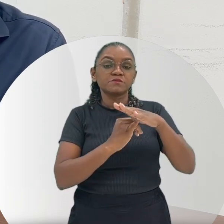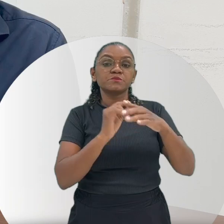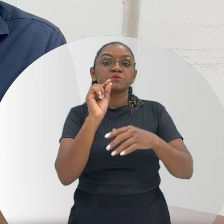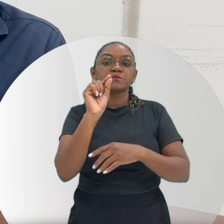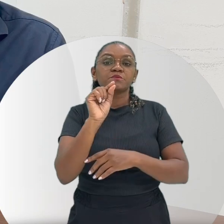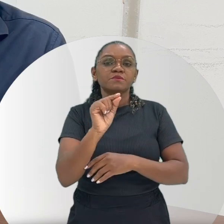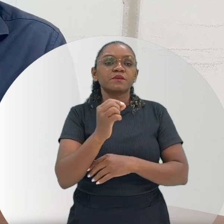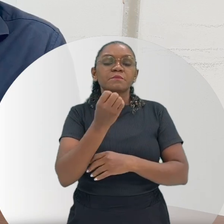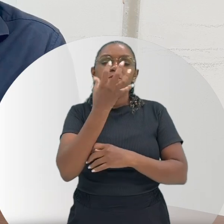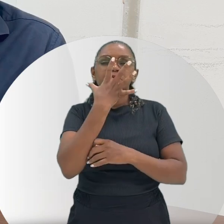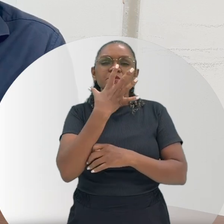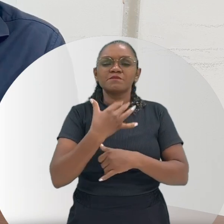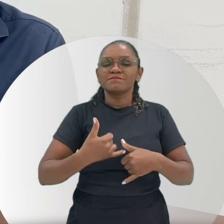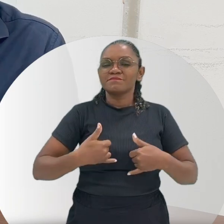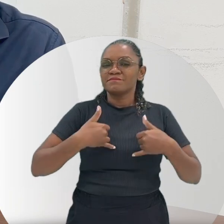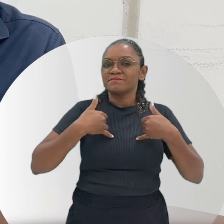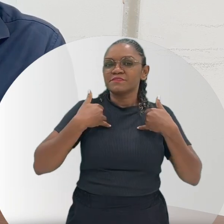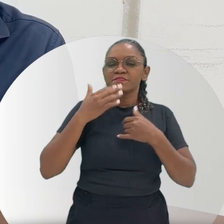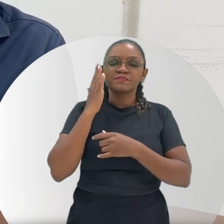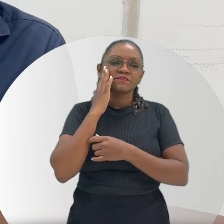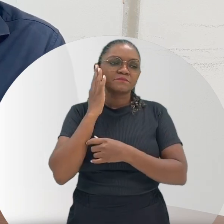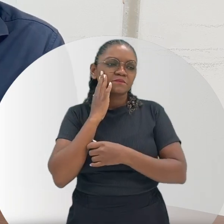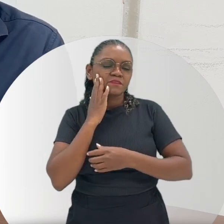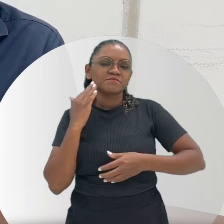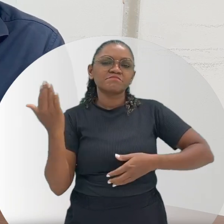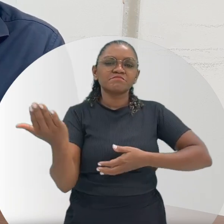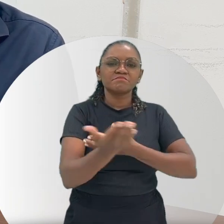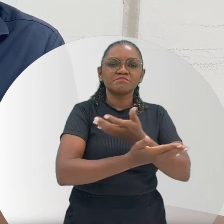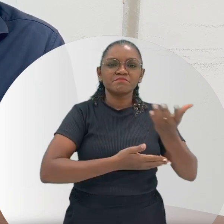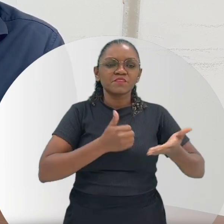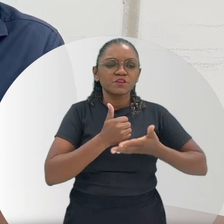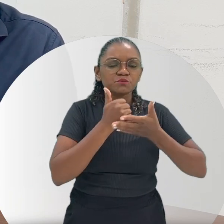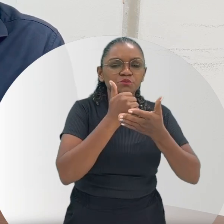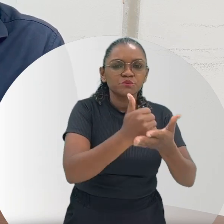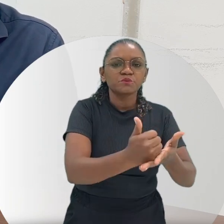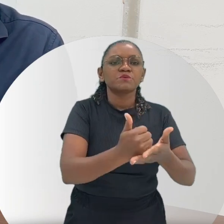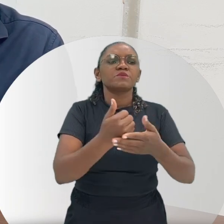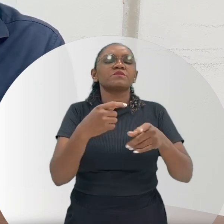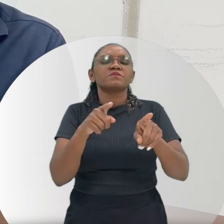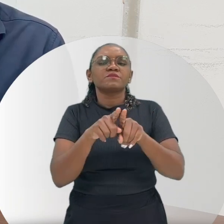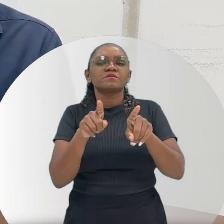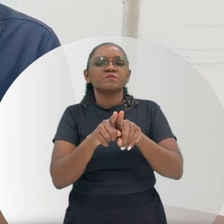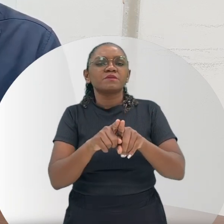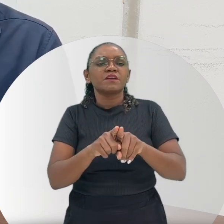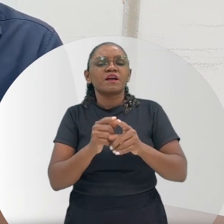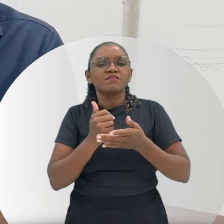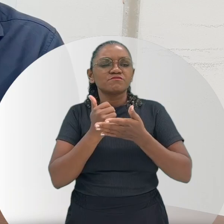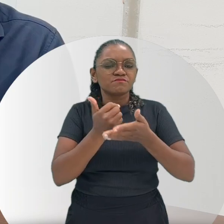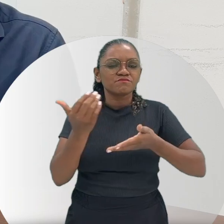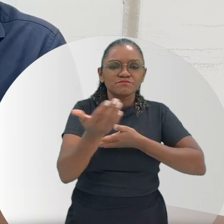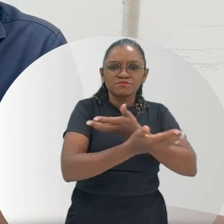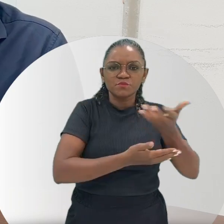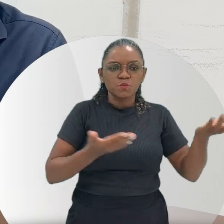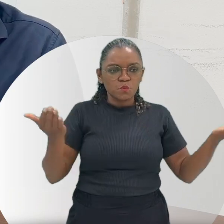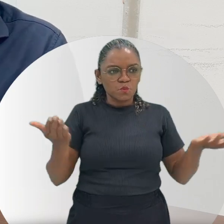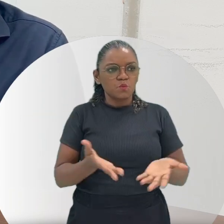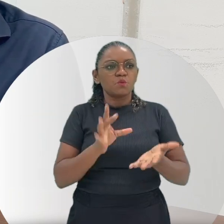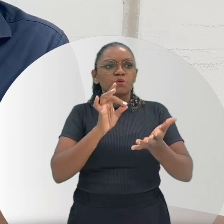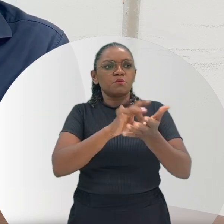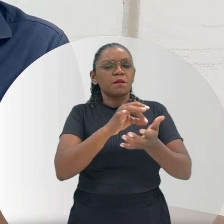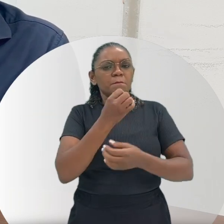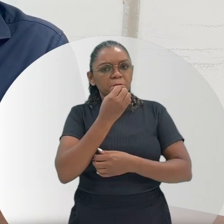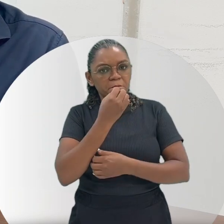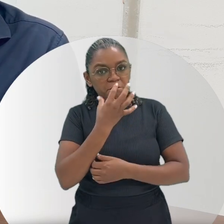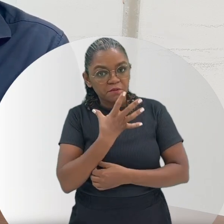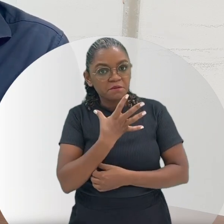muito prazeroso saber que você construiu algo, que esteve junto com as pessoas que deram aquele pontapé e do êxito que hoje o Campus Calama tem,